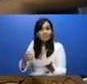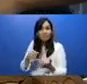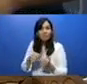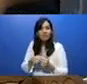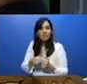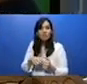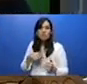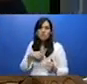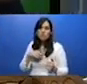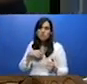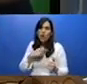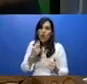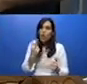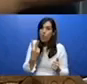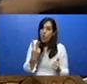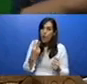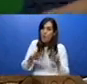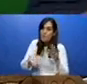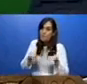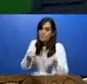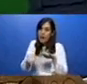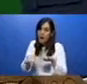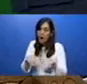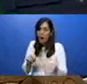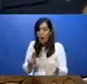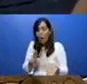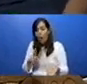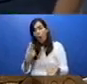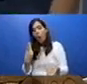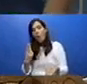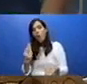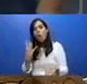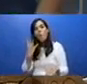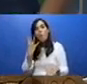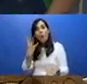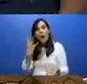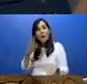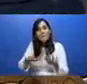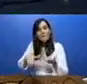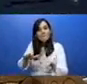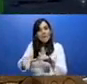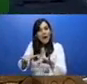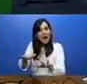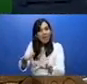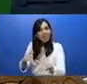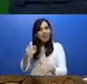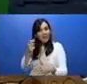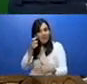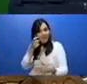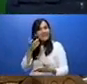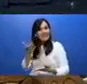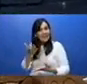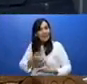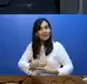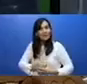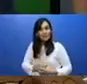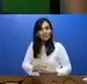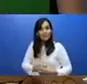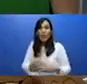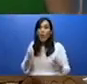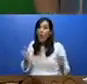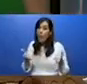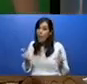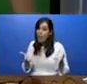bípede, tá, com 2 patas, ou se era quadrúpede, com 4 patas. Olha que interessante.